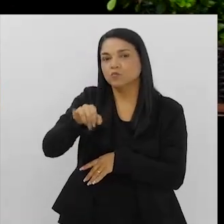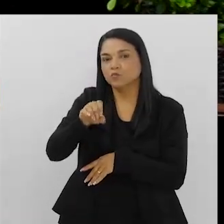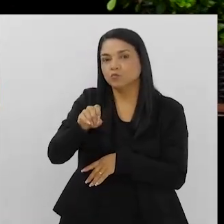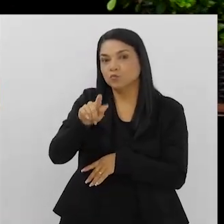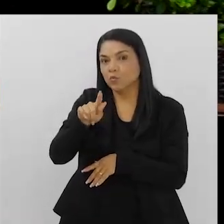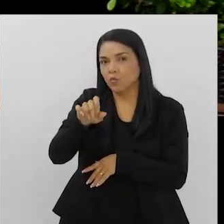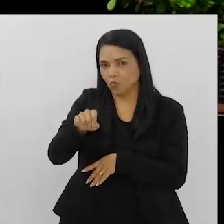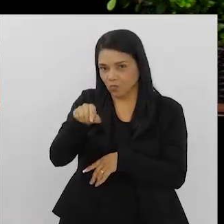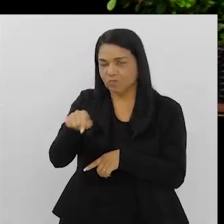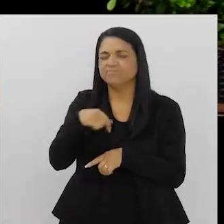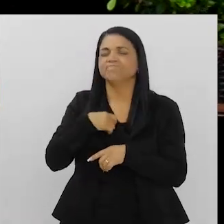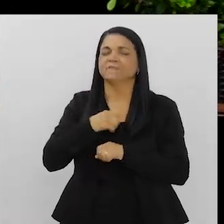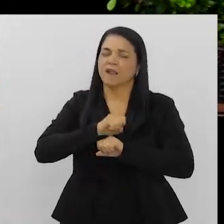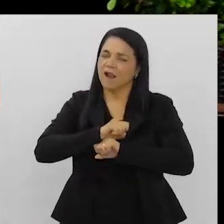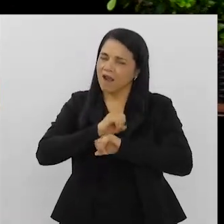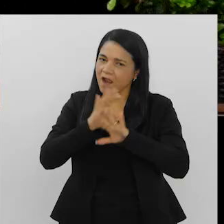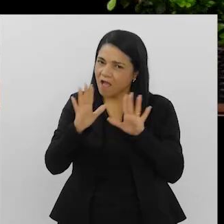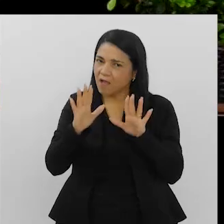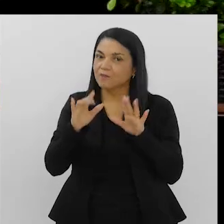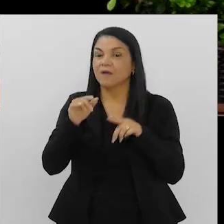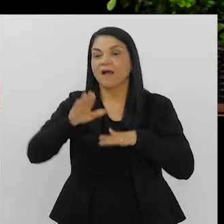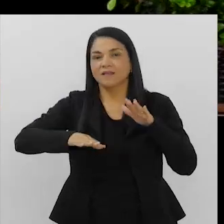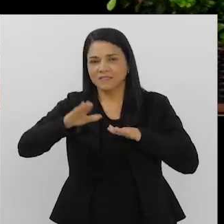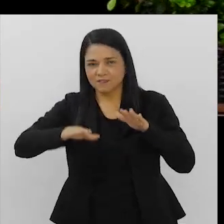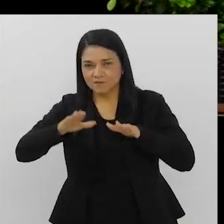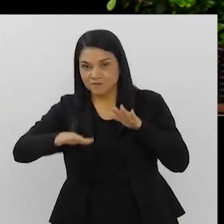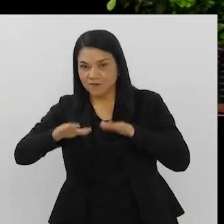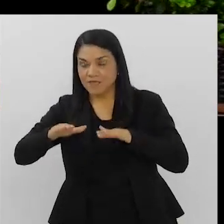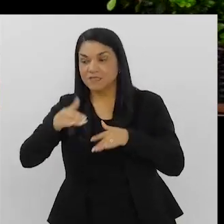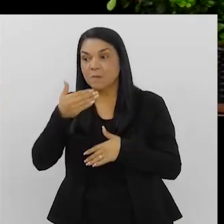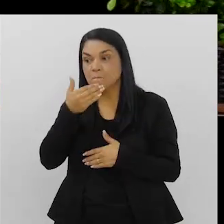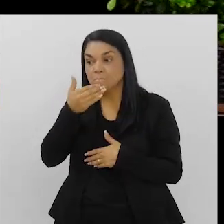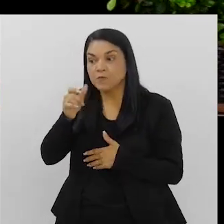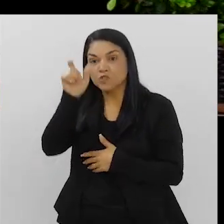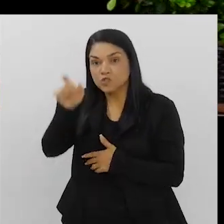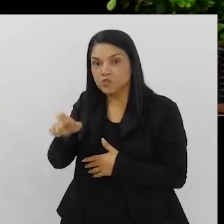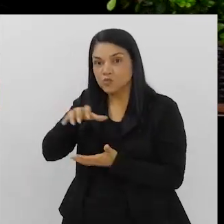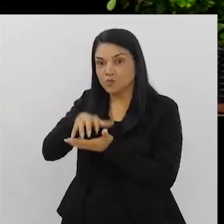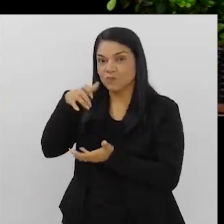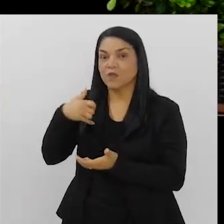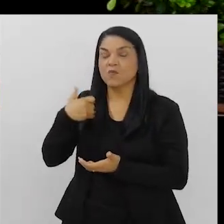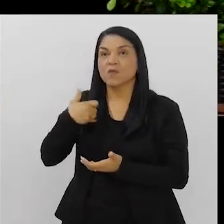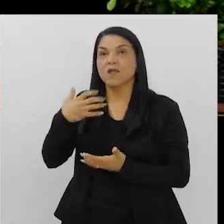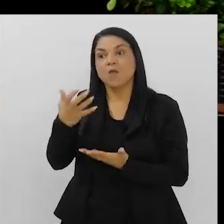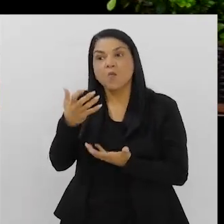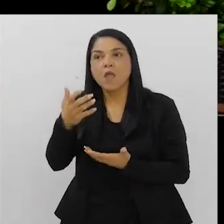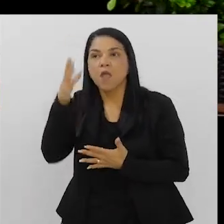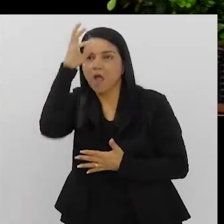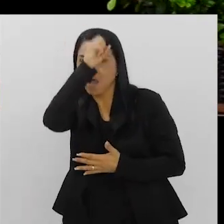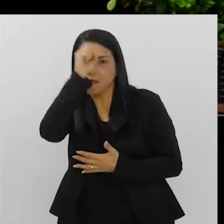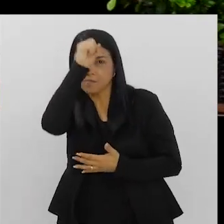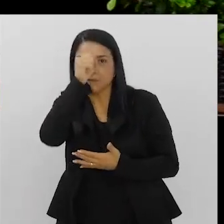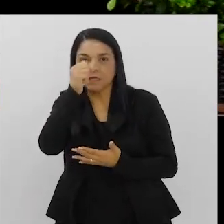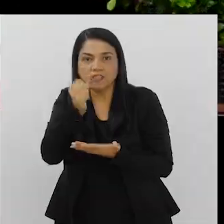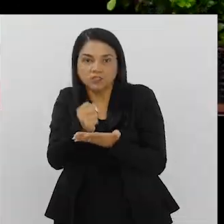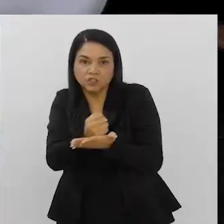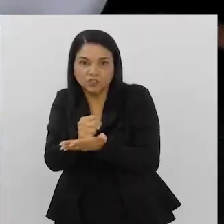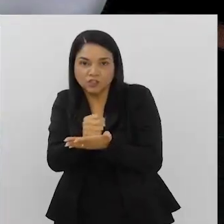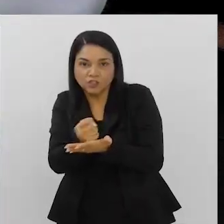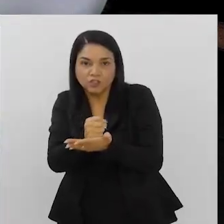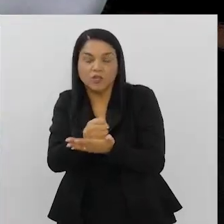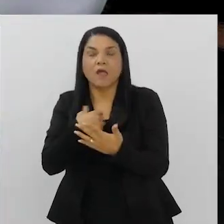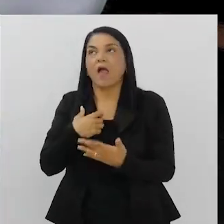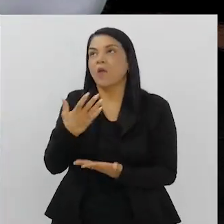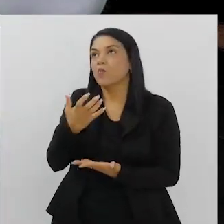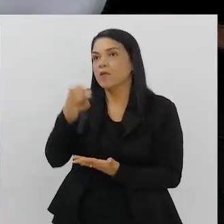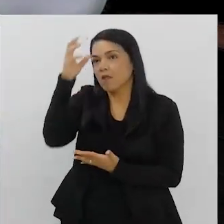joga durante todo esse momento. Claro, isso muitas das vezes são demandas dele. Eu queria aprender a jogar videogame.